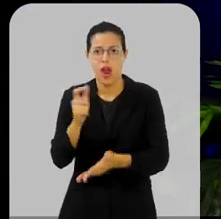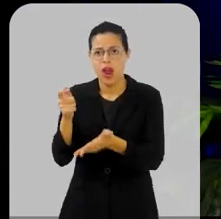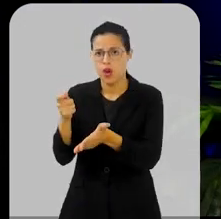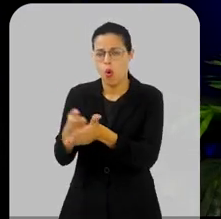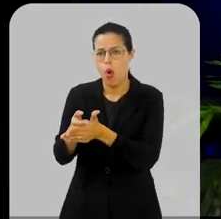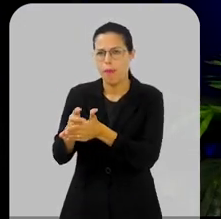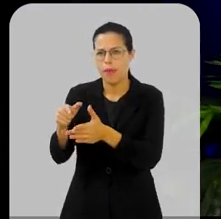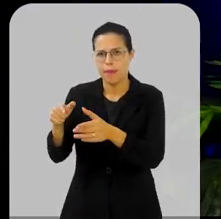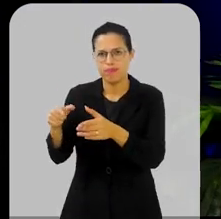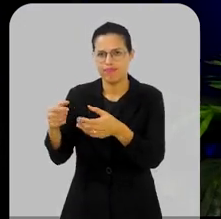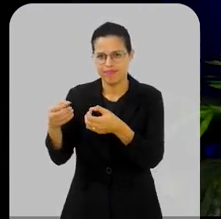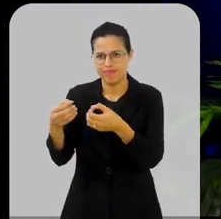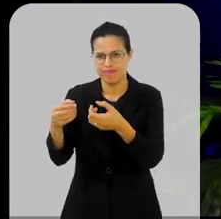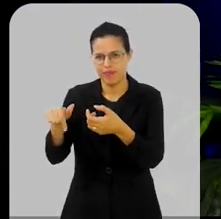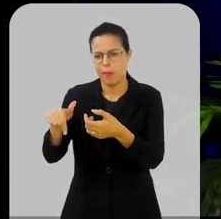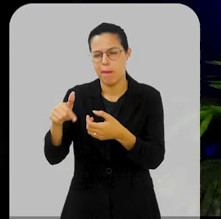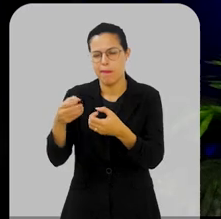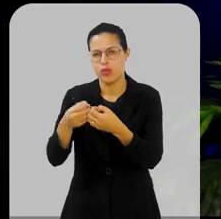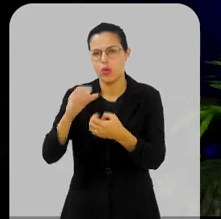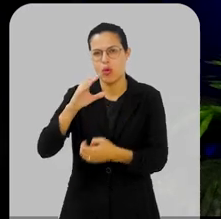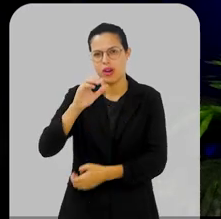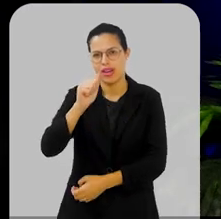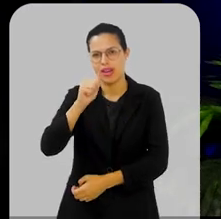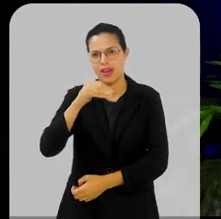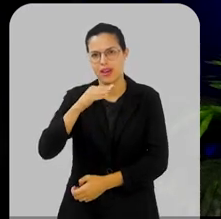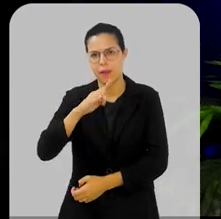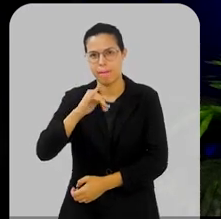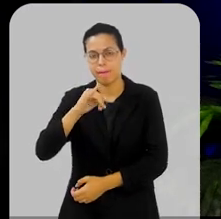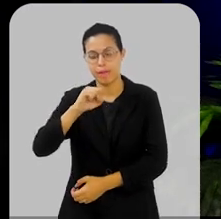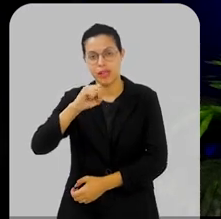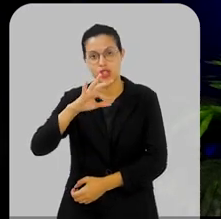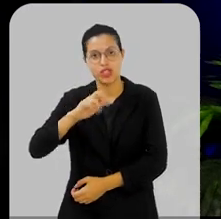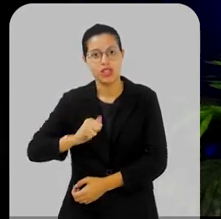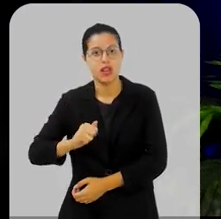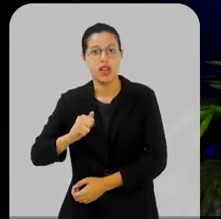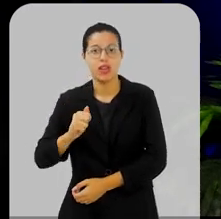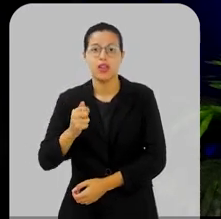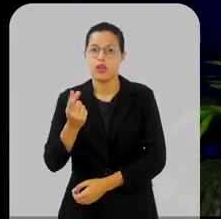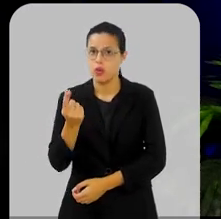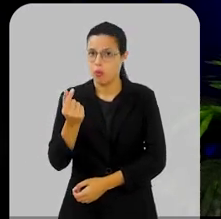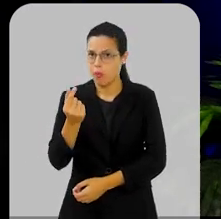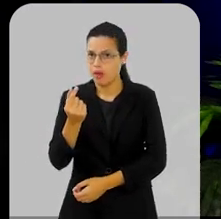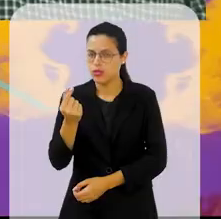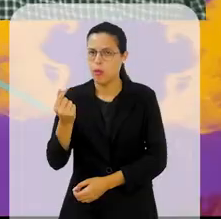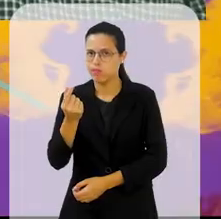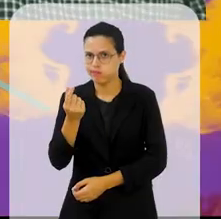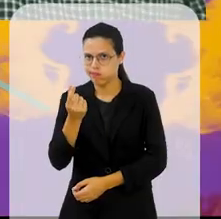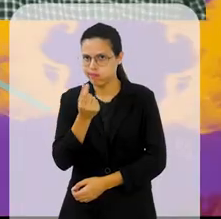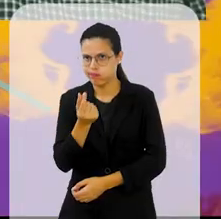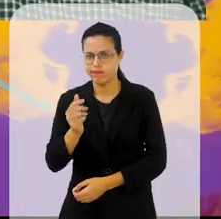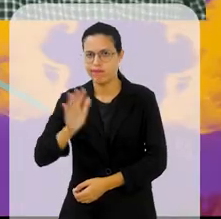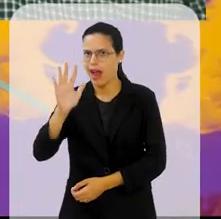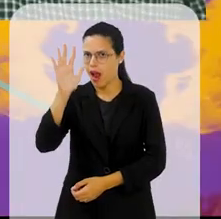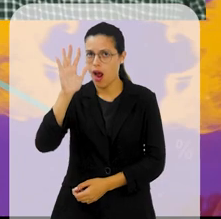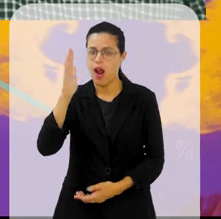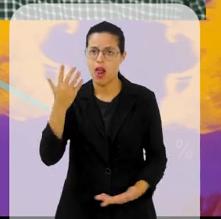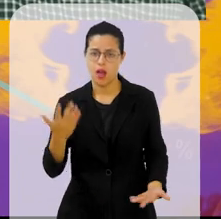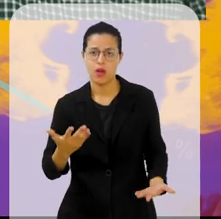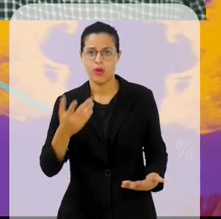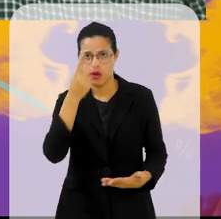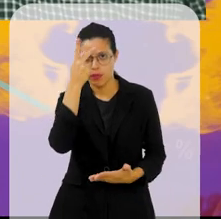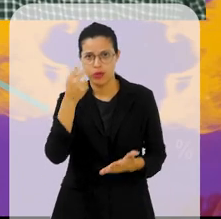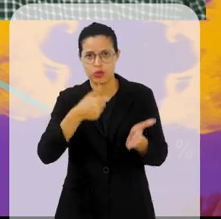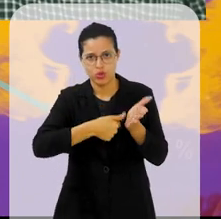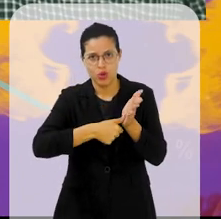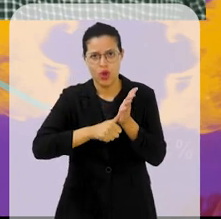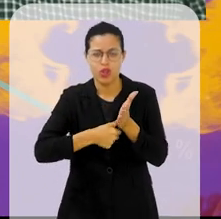se compra na mão do cambista, quem tem dinheiro, a preços exorbitantes. Né? E, evidentemente, a vantagem do sócio-torcedor é